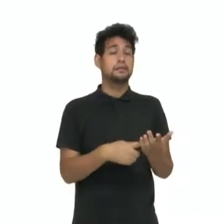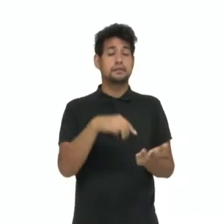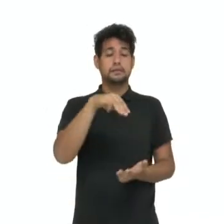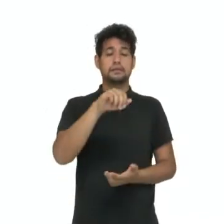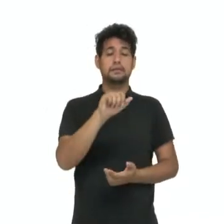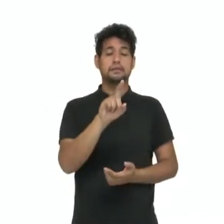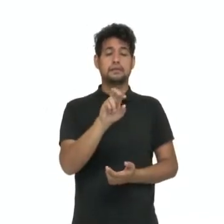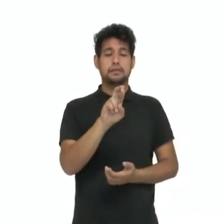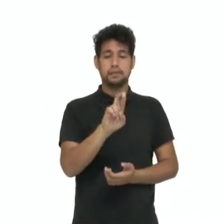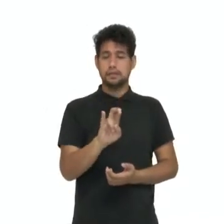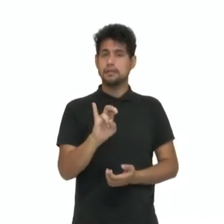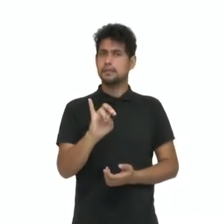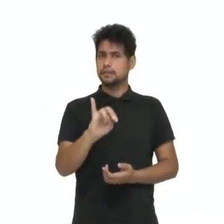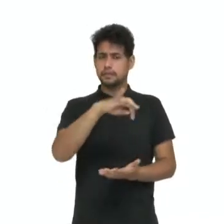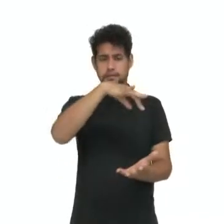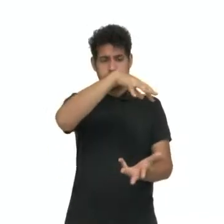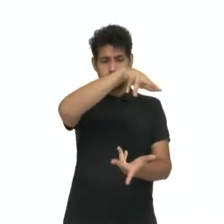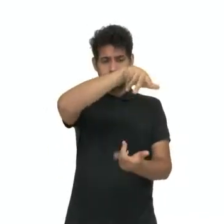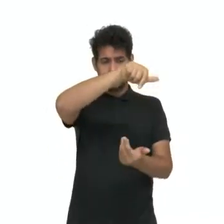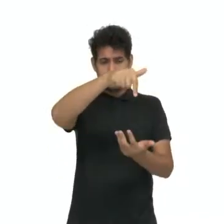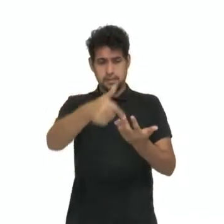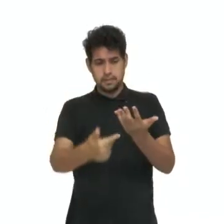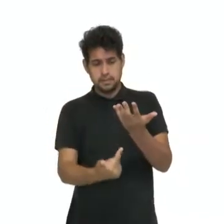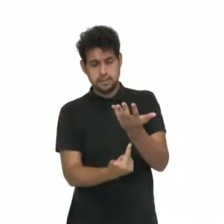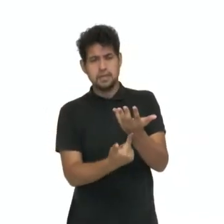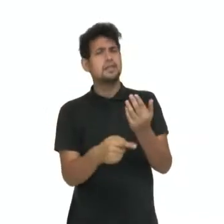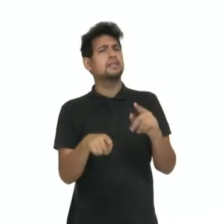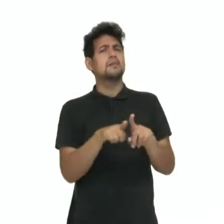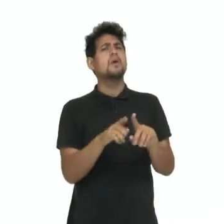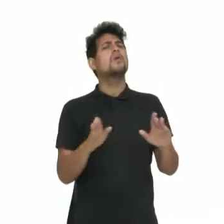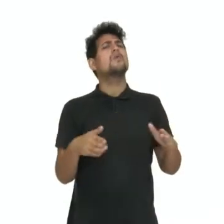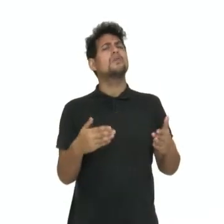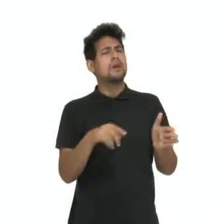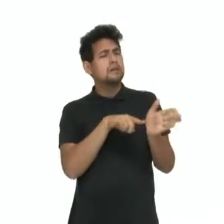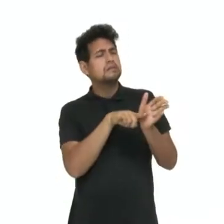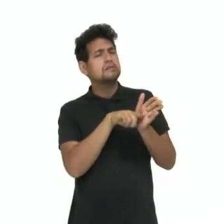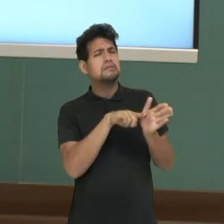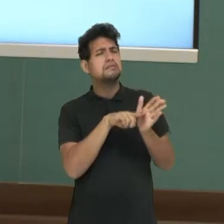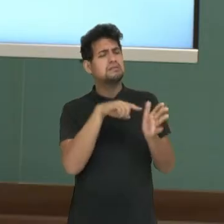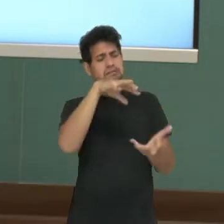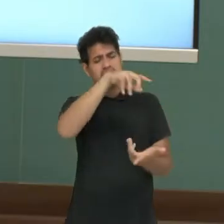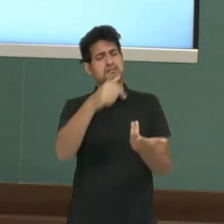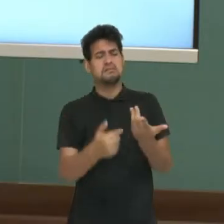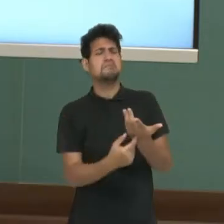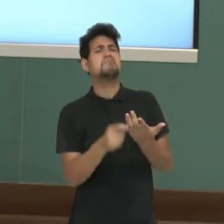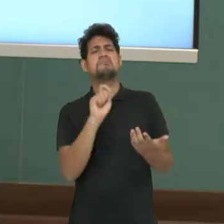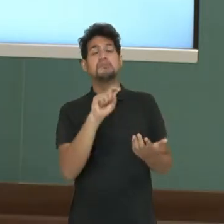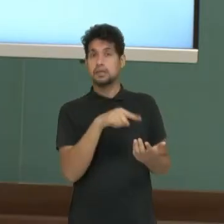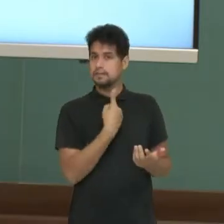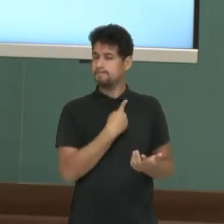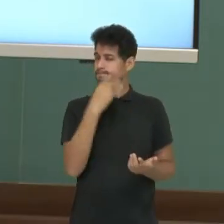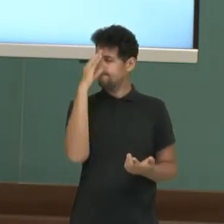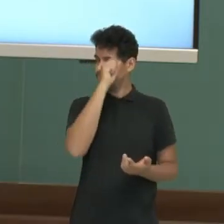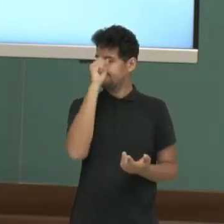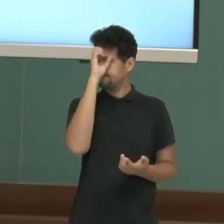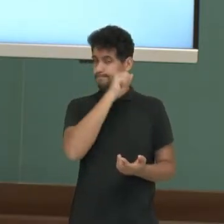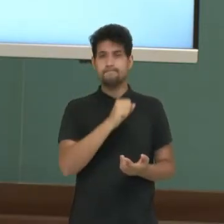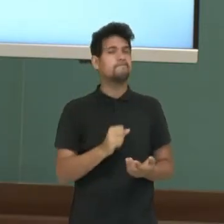Antártida? E também, vocês sabem quais atividades científicas são desenvolvidas nessa região? É isso que nós iremos fazer,